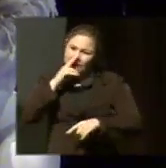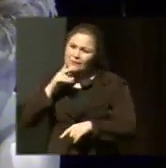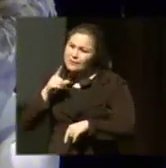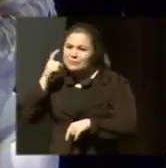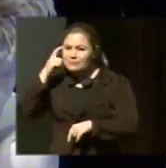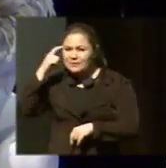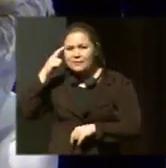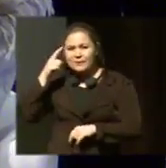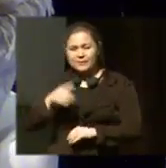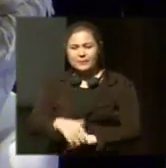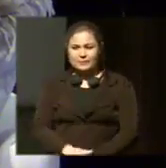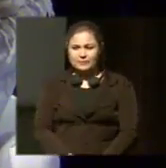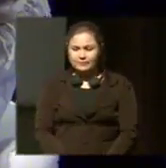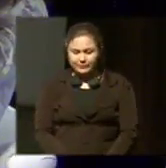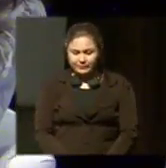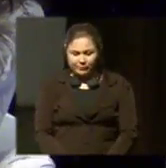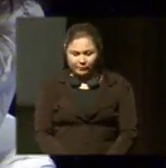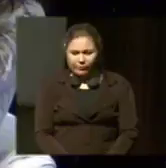tensionamento.